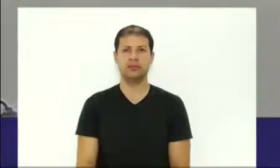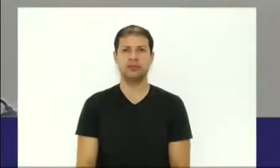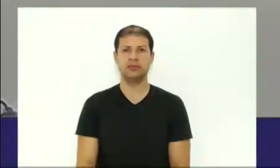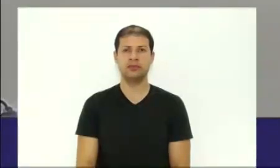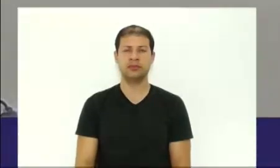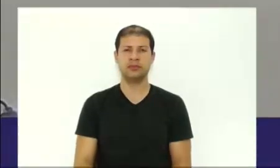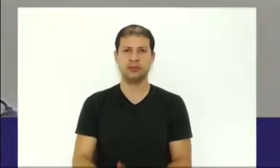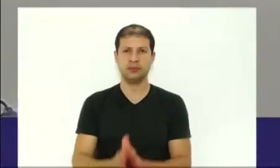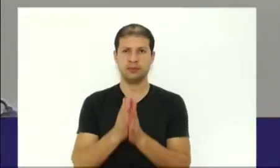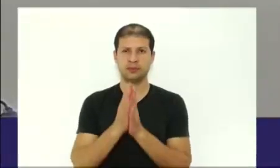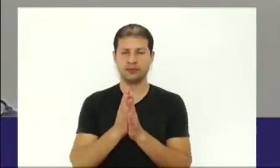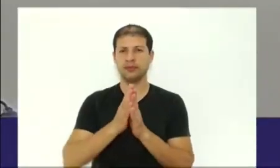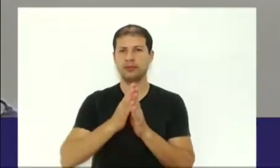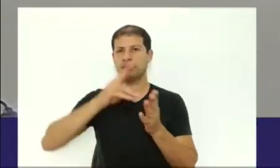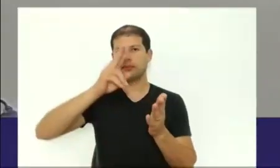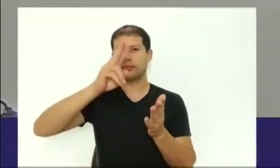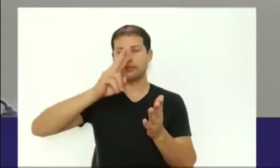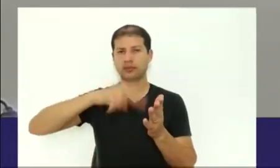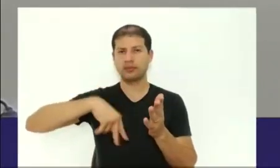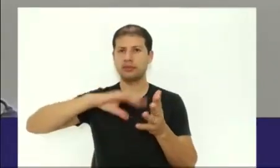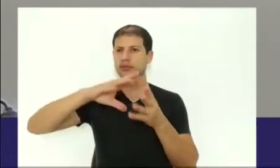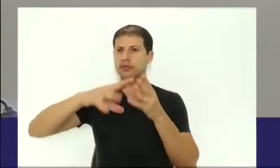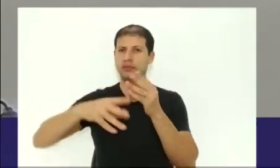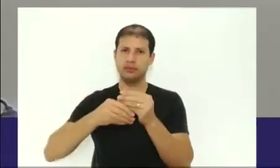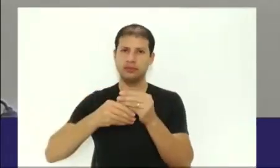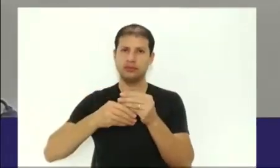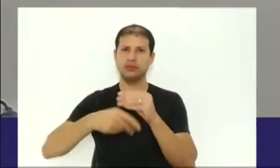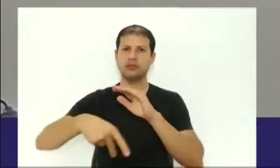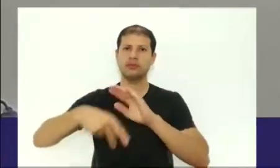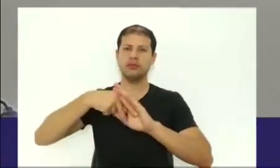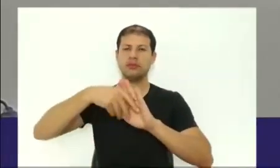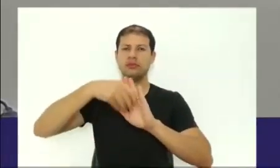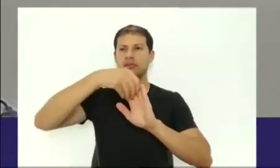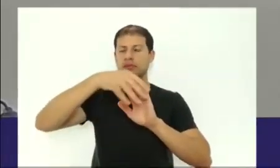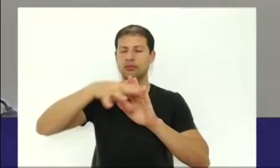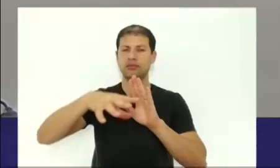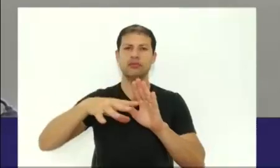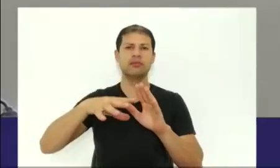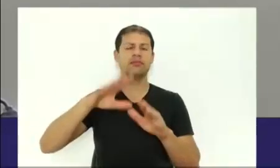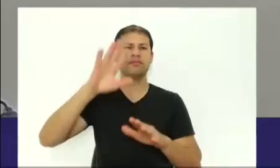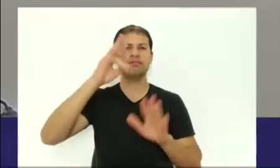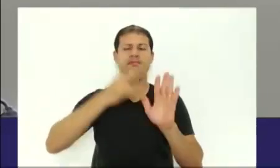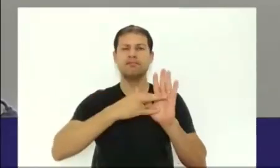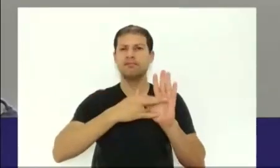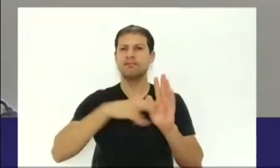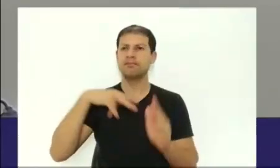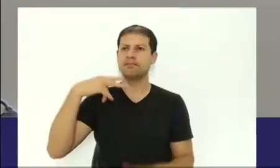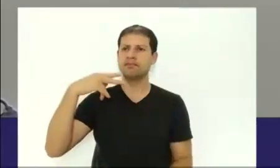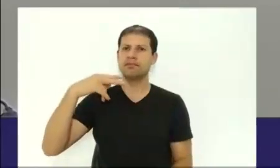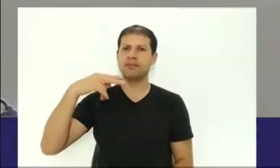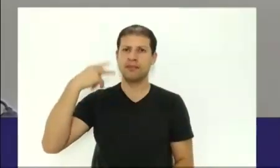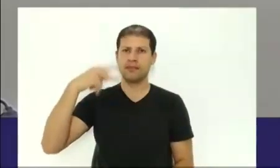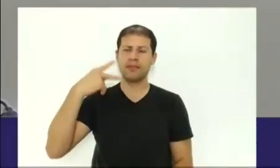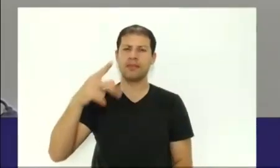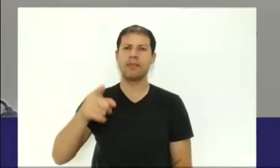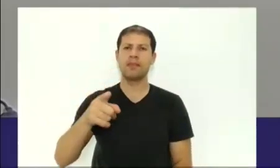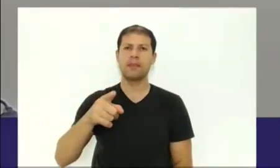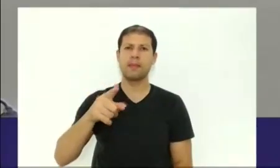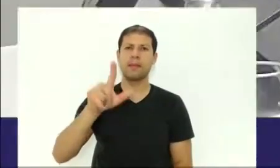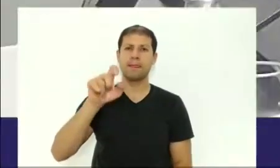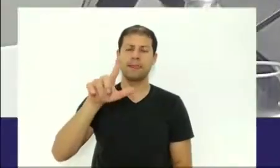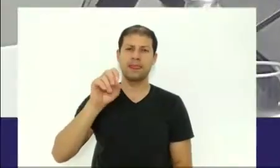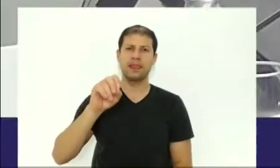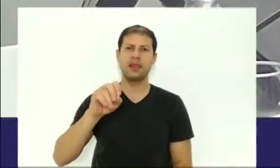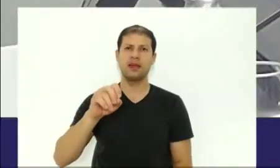Solicito a leitura das emendas das indicações apresentadas. Tem a palavra pela ordem, vereador Lelo Pagani. Só